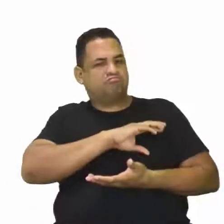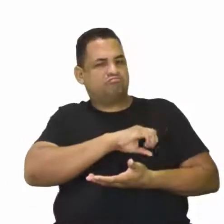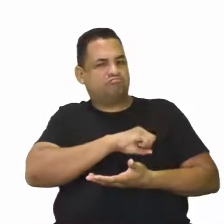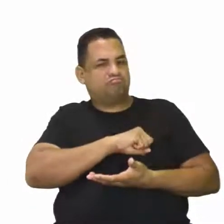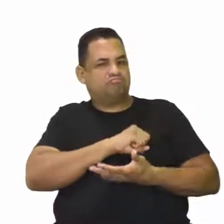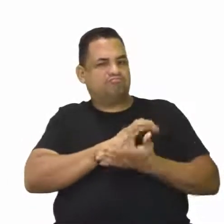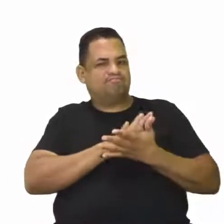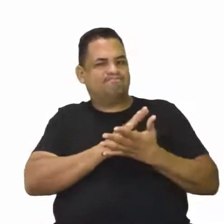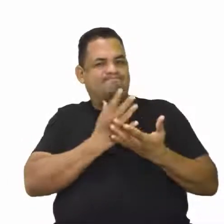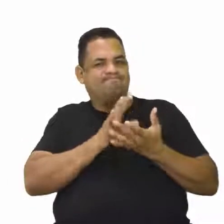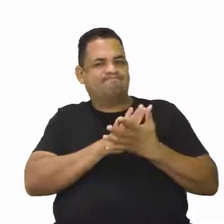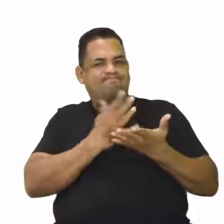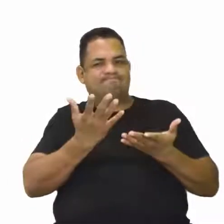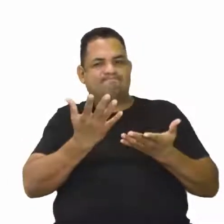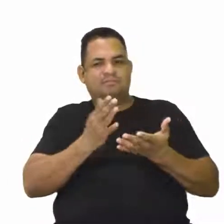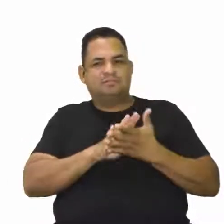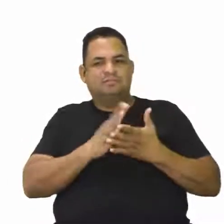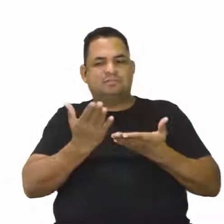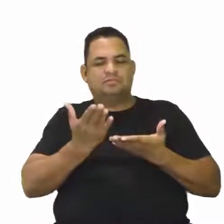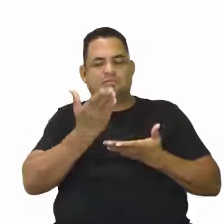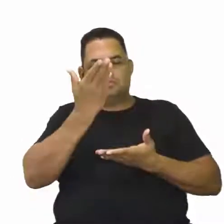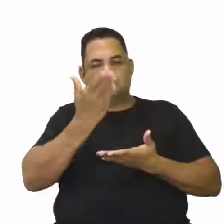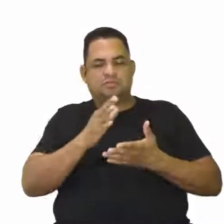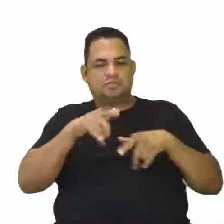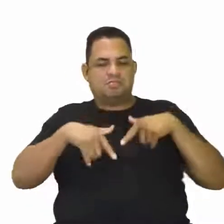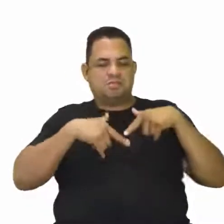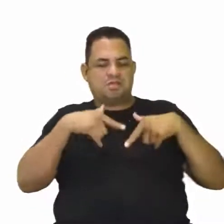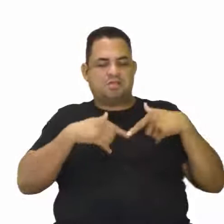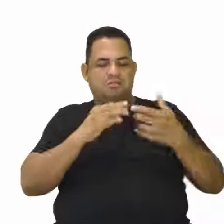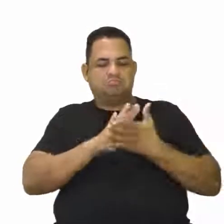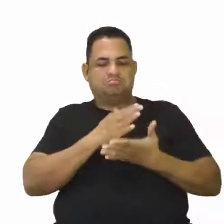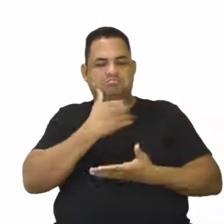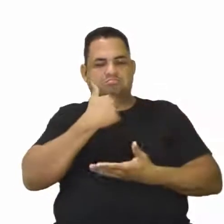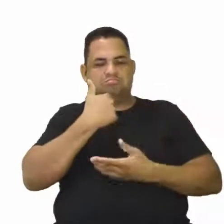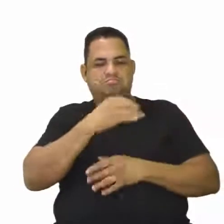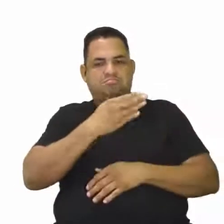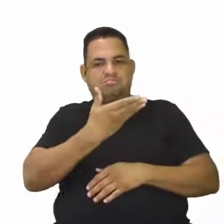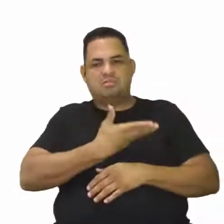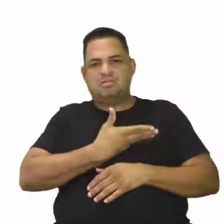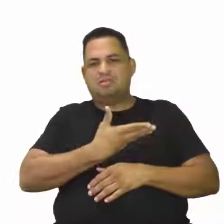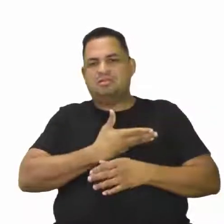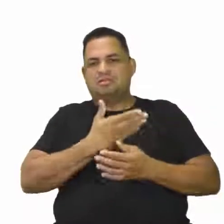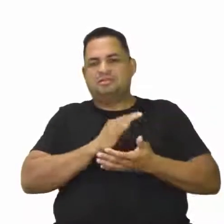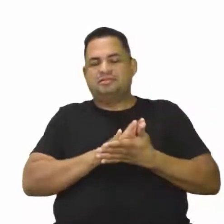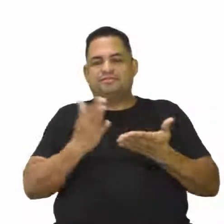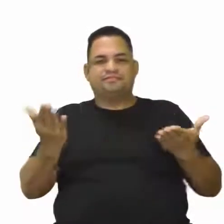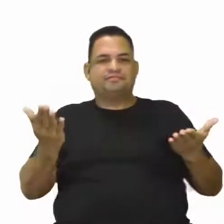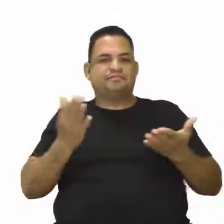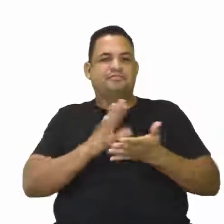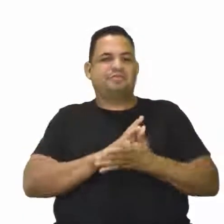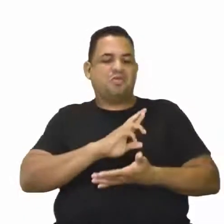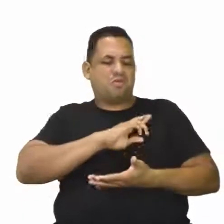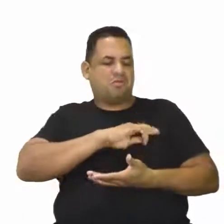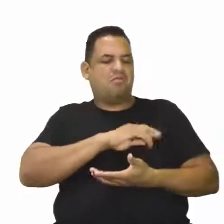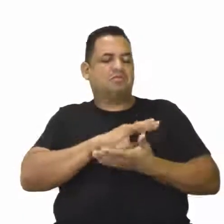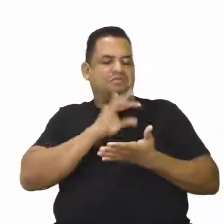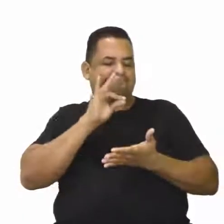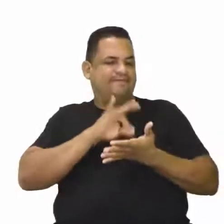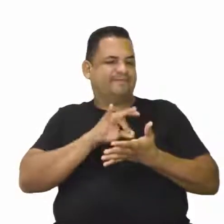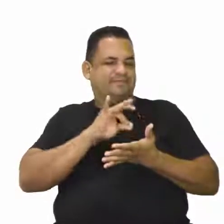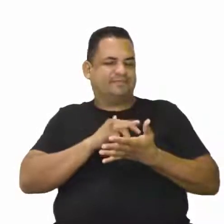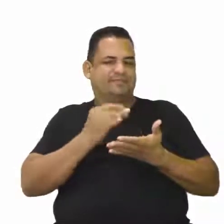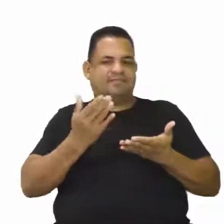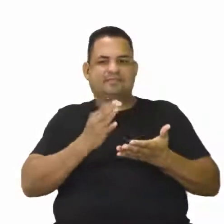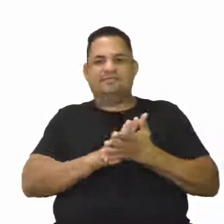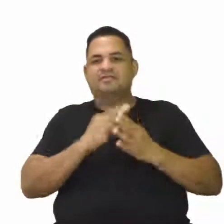apaixonado perdidamente pela sua companheira de trabalho. Esse romance é romance romântico. Olha aí, é um romance romance mesmo.